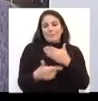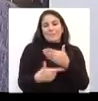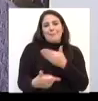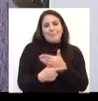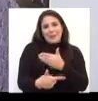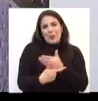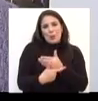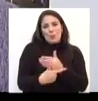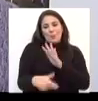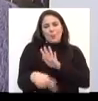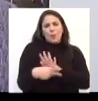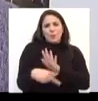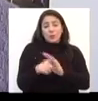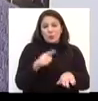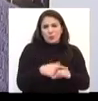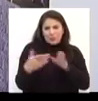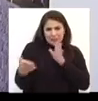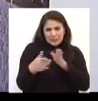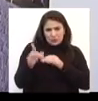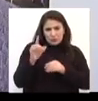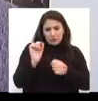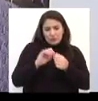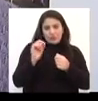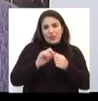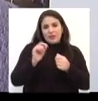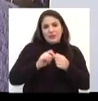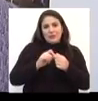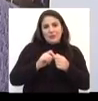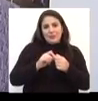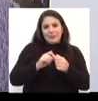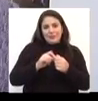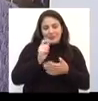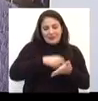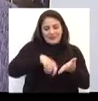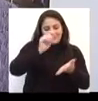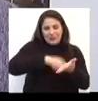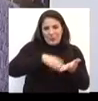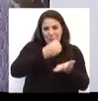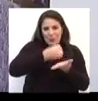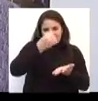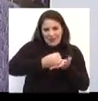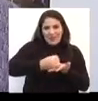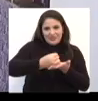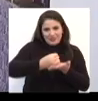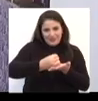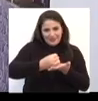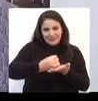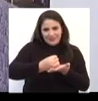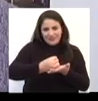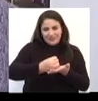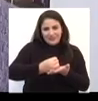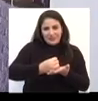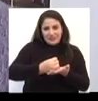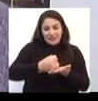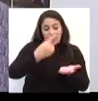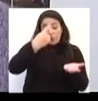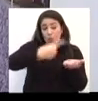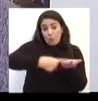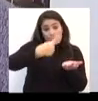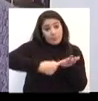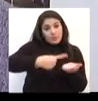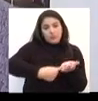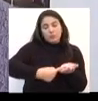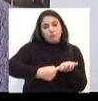com o papel que na época que foi feita a doação a essa empresa, eles assumiram um termo de compromisso e esse termo de